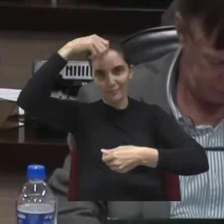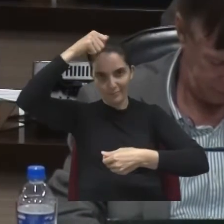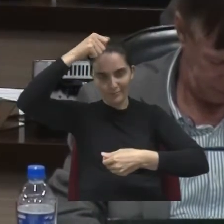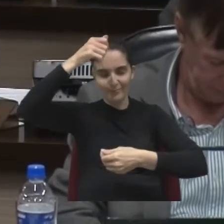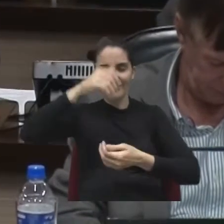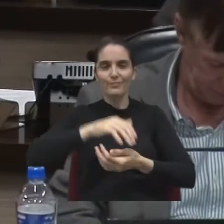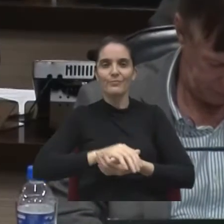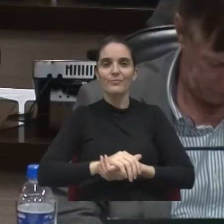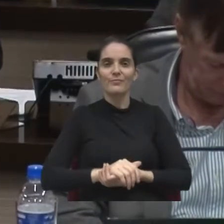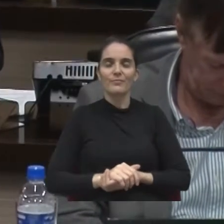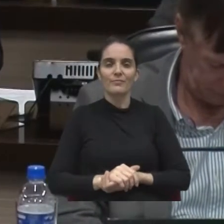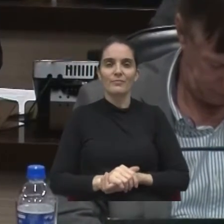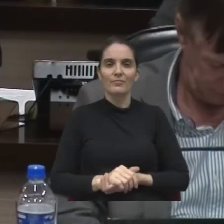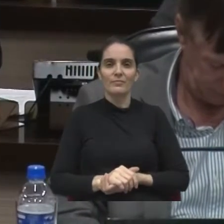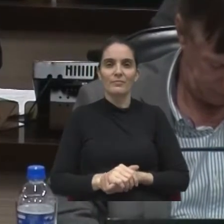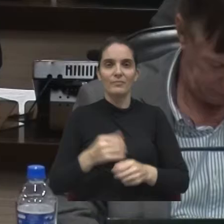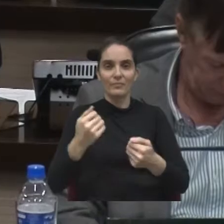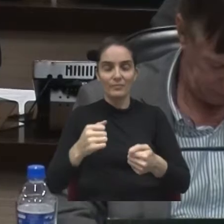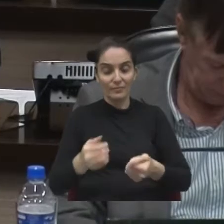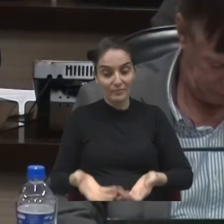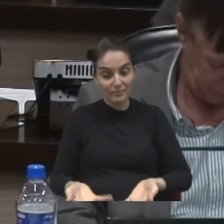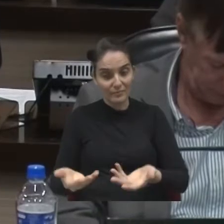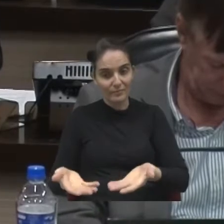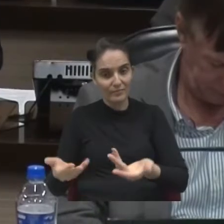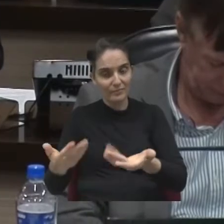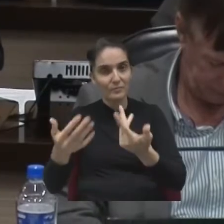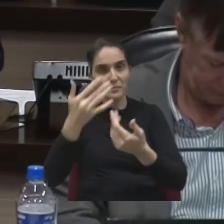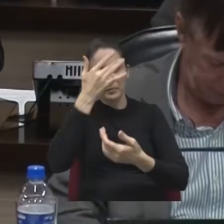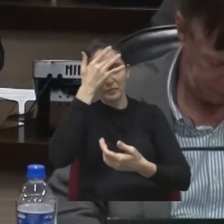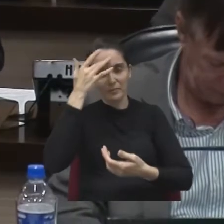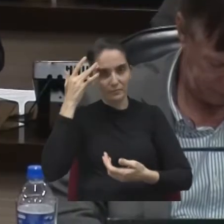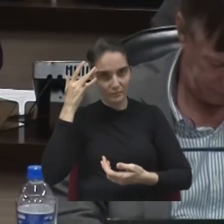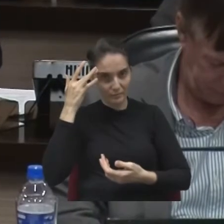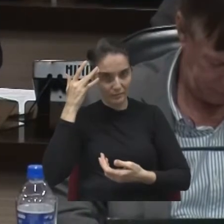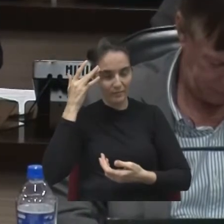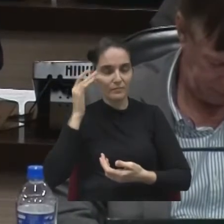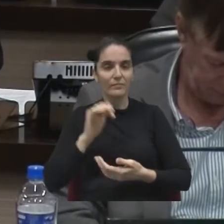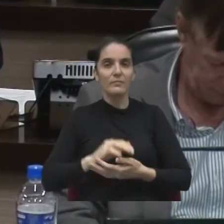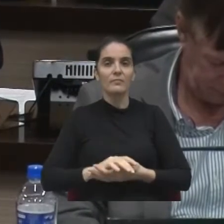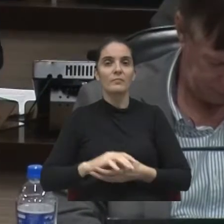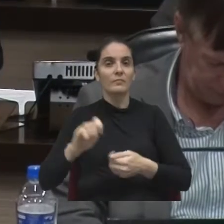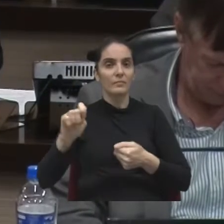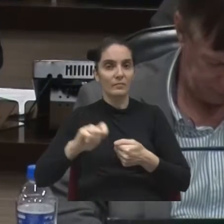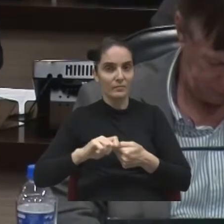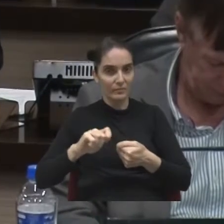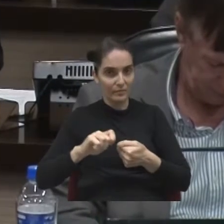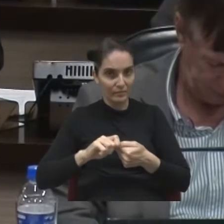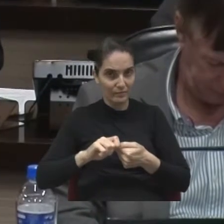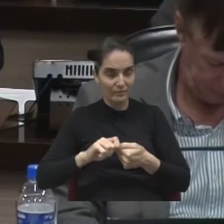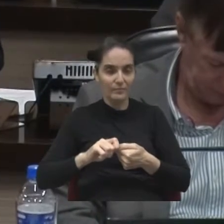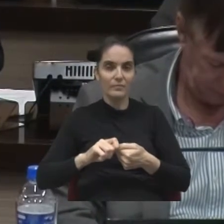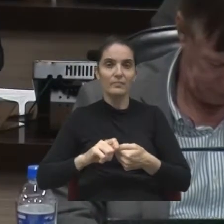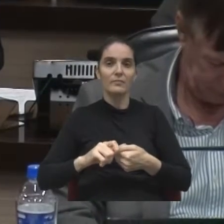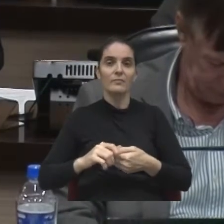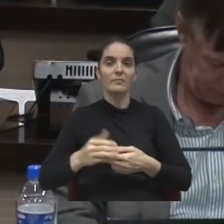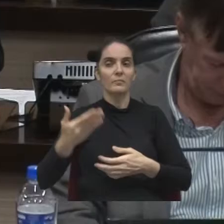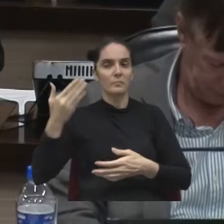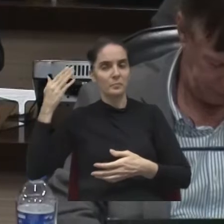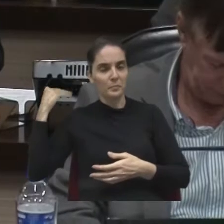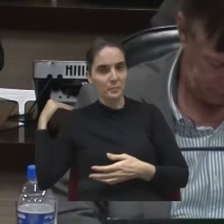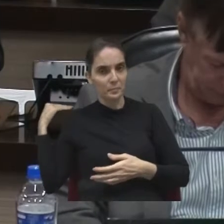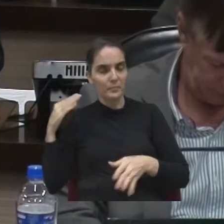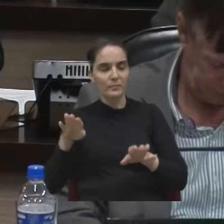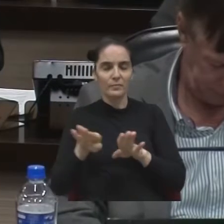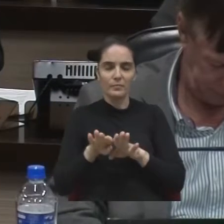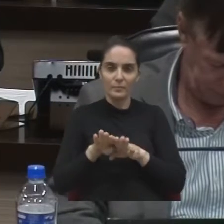temos que engrandecer pessoas que tanto fez e faz por nossa cidade. E o